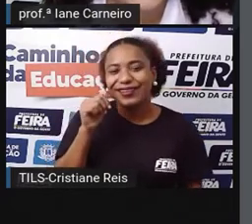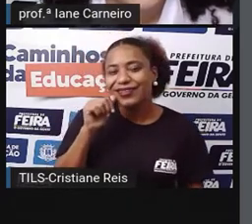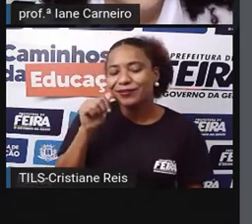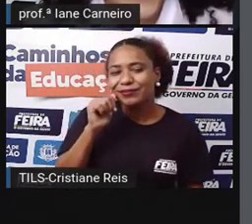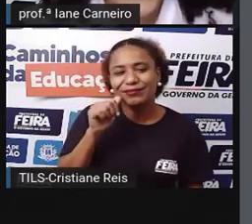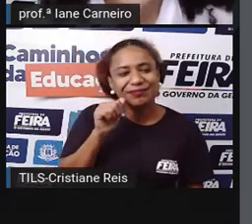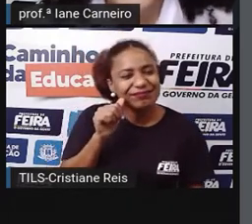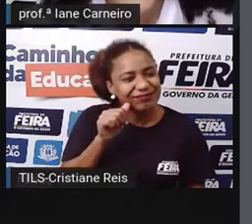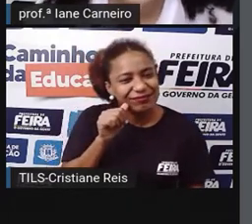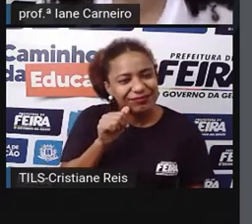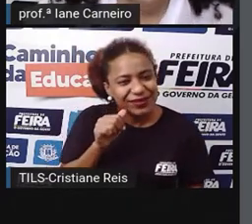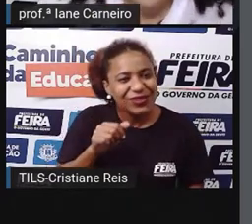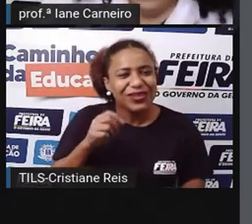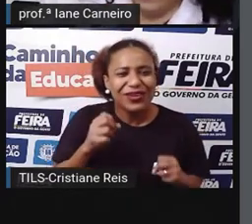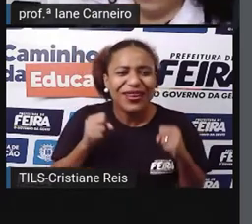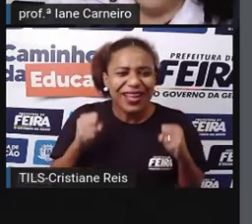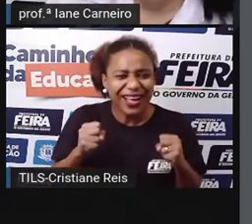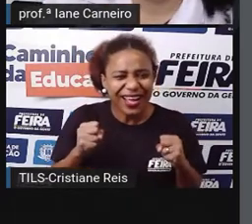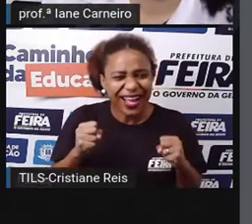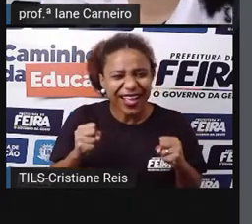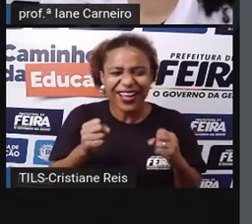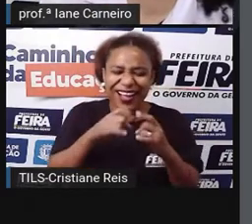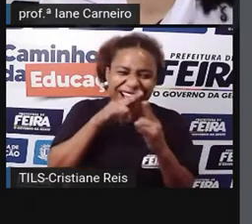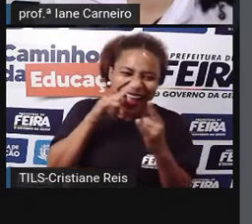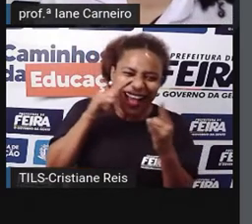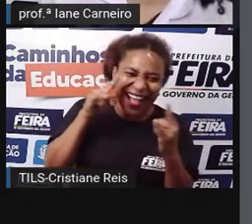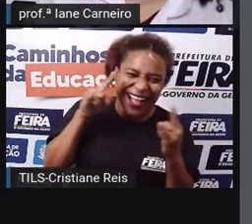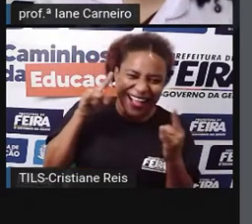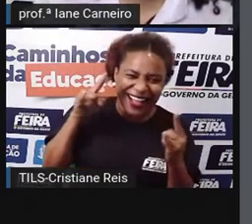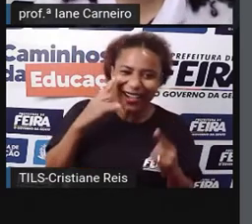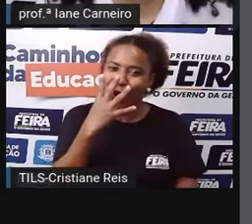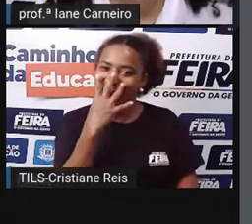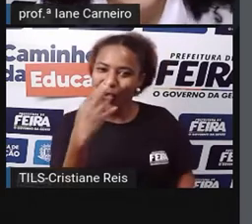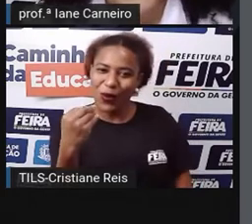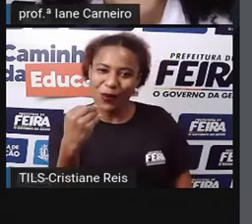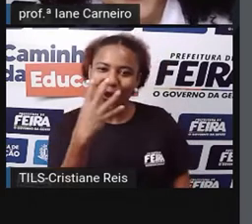falando. Eu sou um lobo!